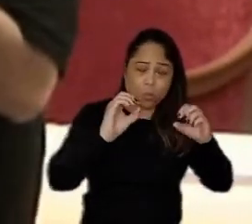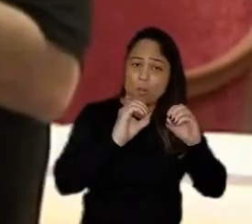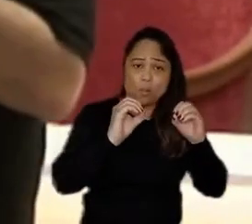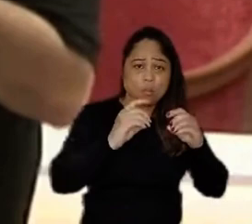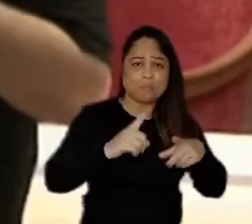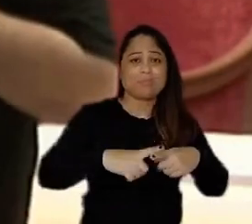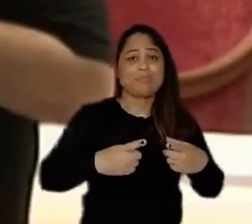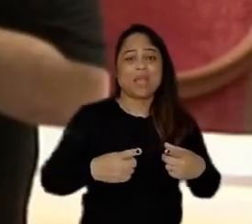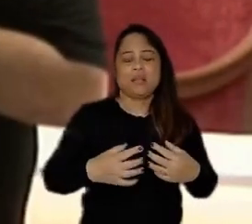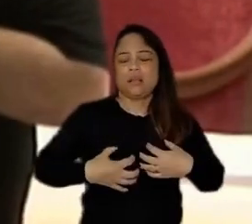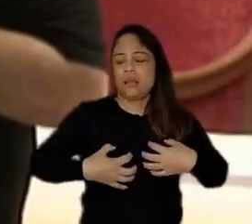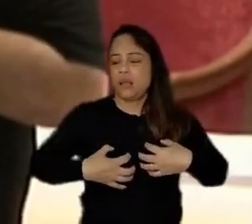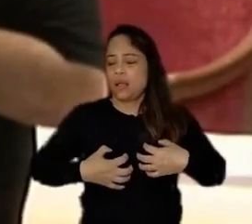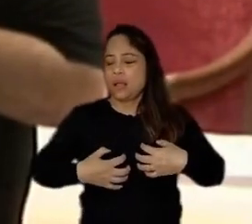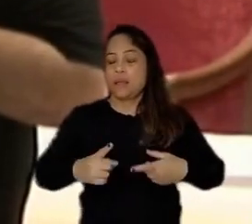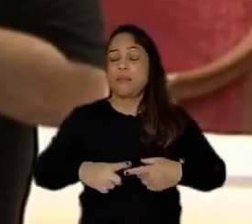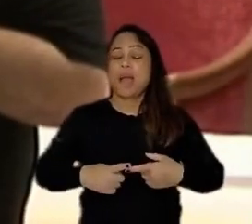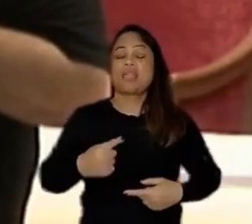Mas a esperança não engana.